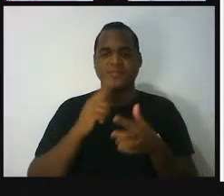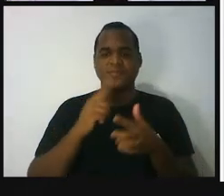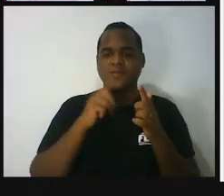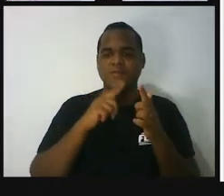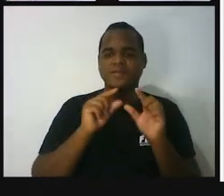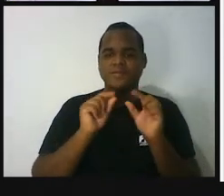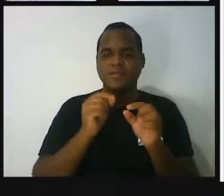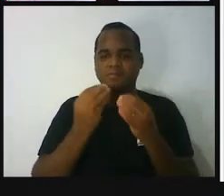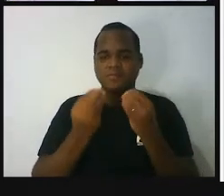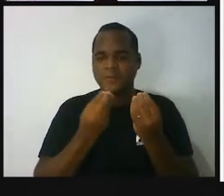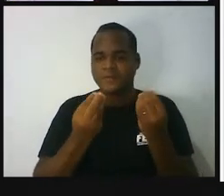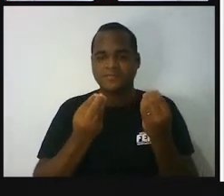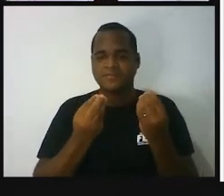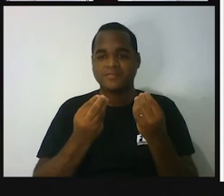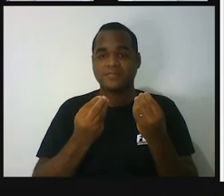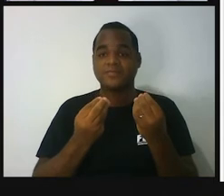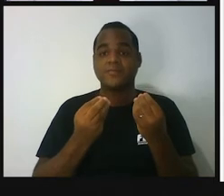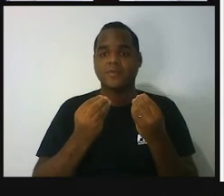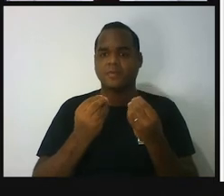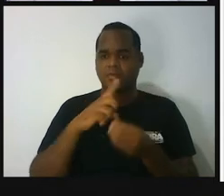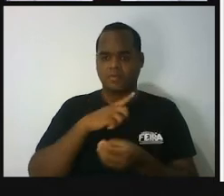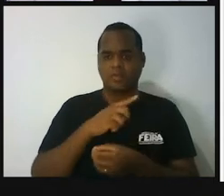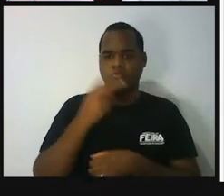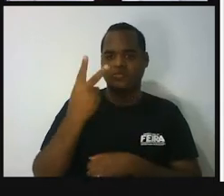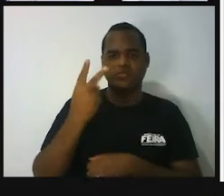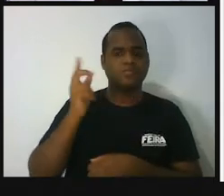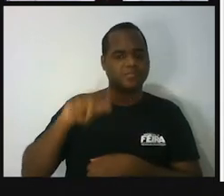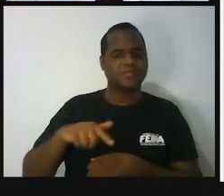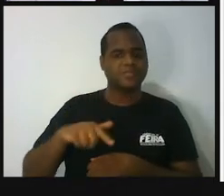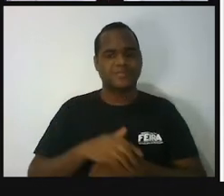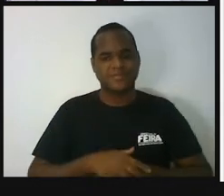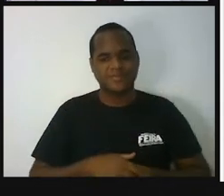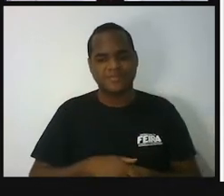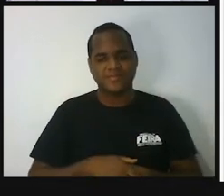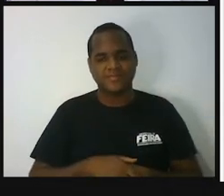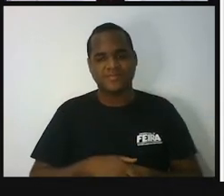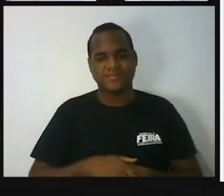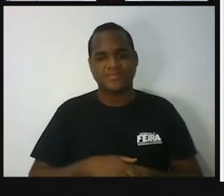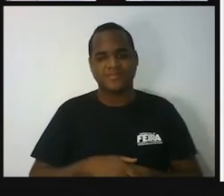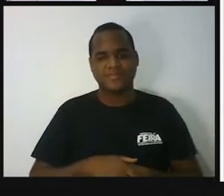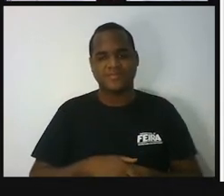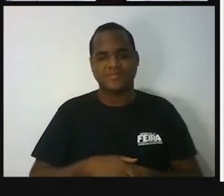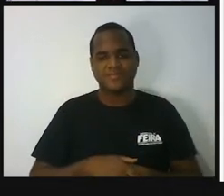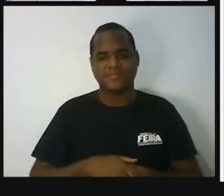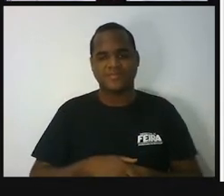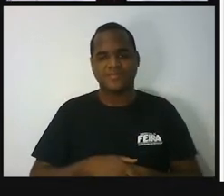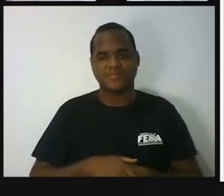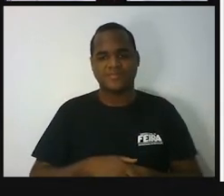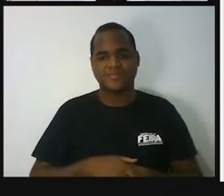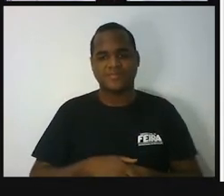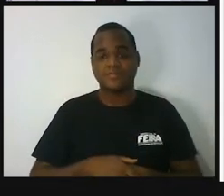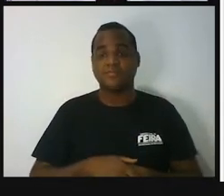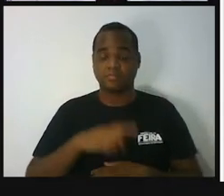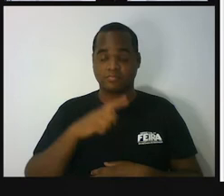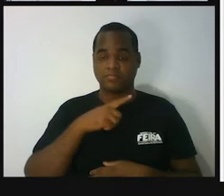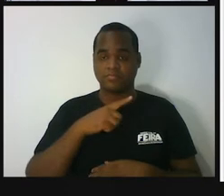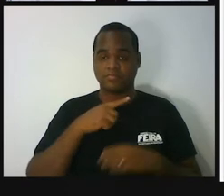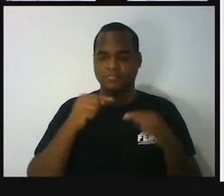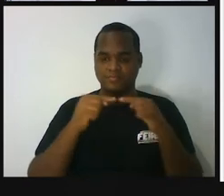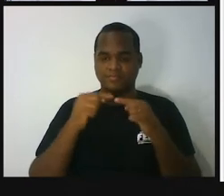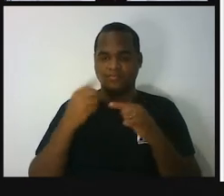Vou clicar. Opa, deu 2 de novo. Que bacana, hein? Significa que esse